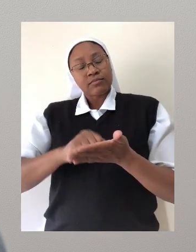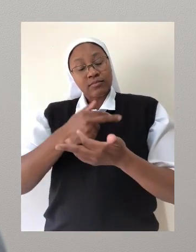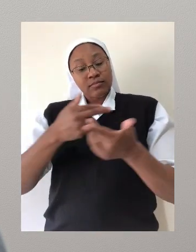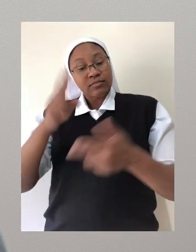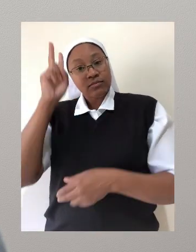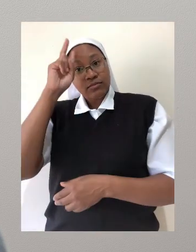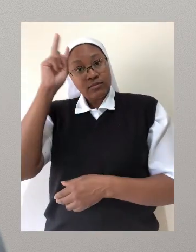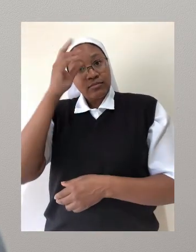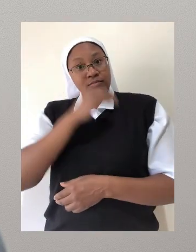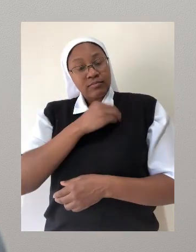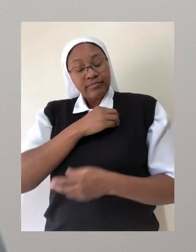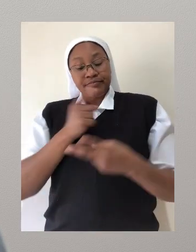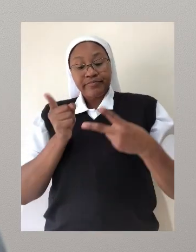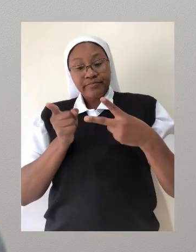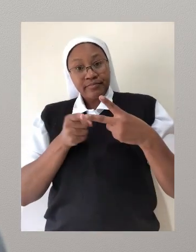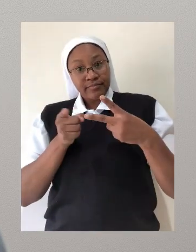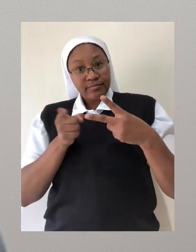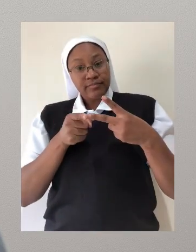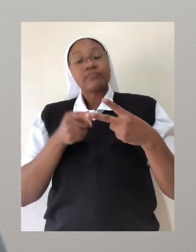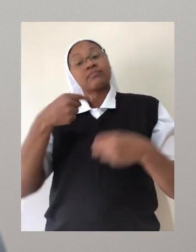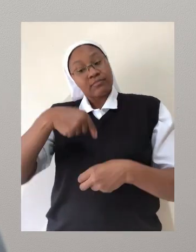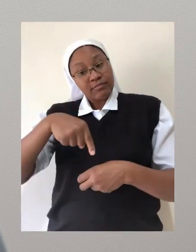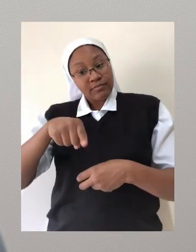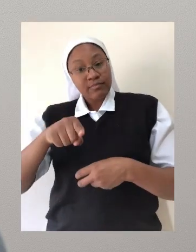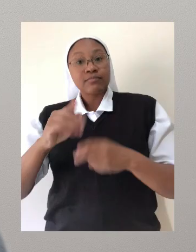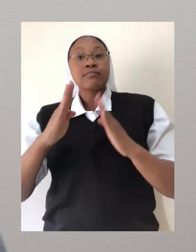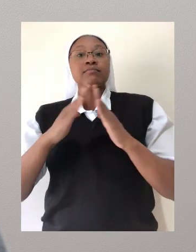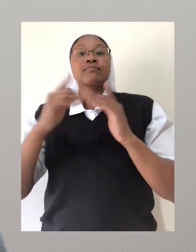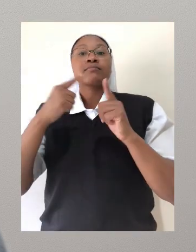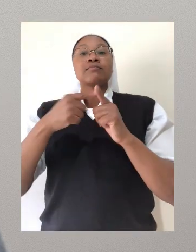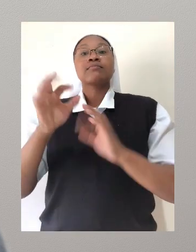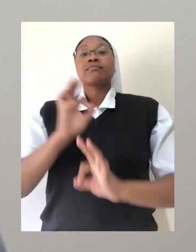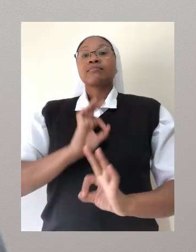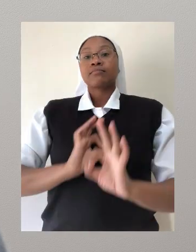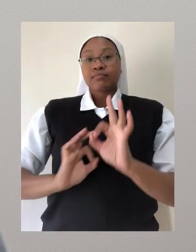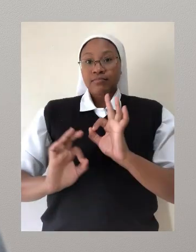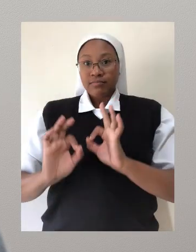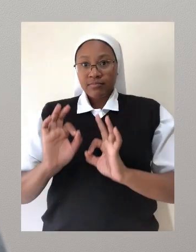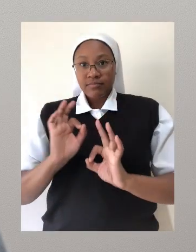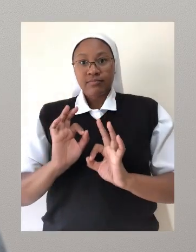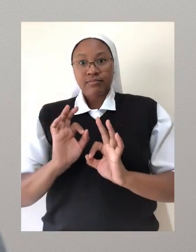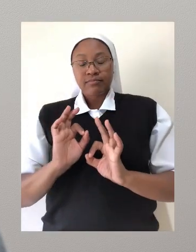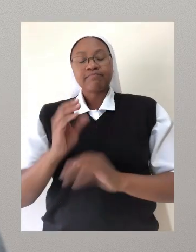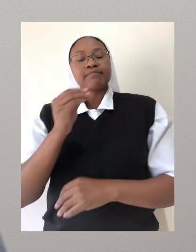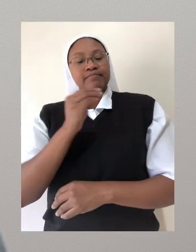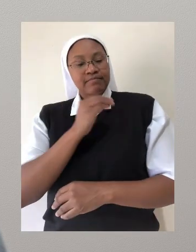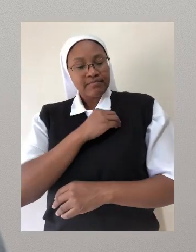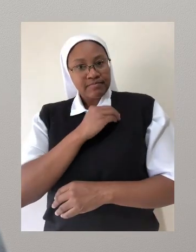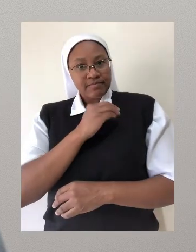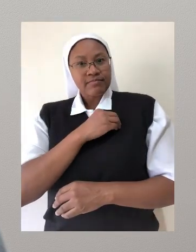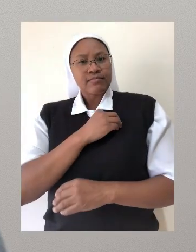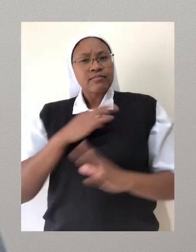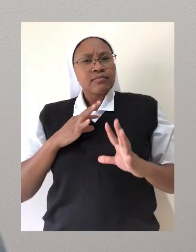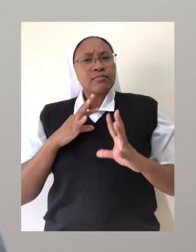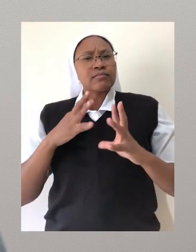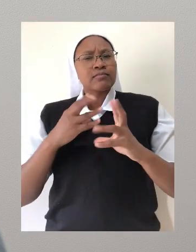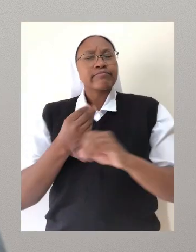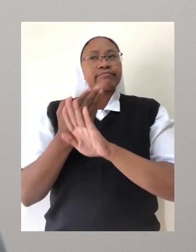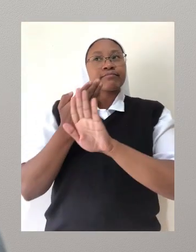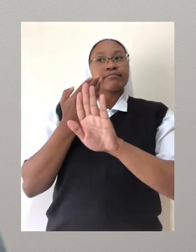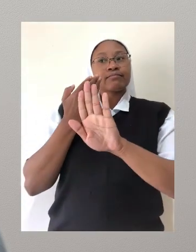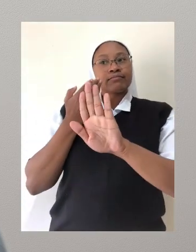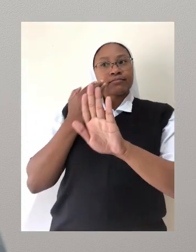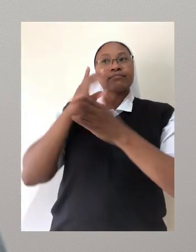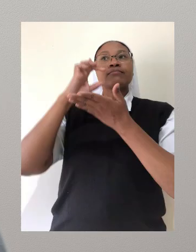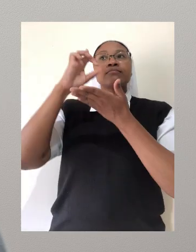tudo o que lembramos. Segundo, é ir à igreja e preparar-se. Pecado é